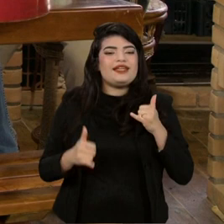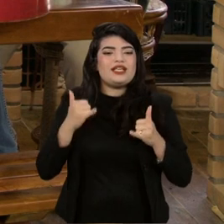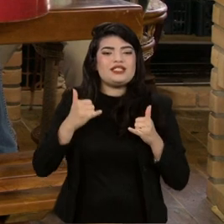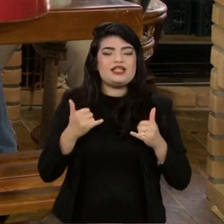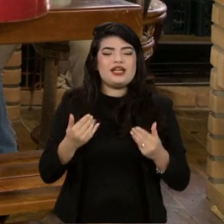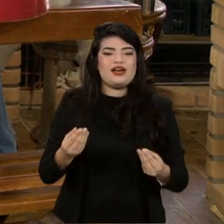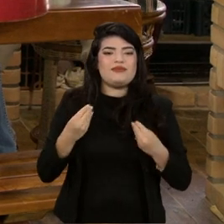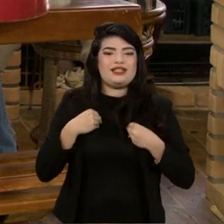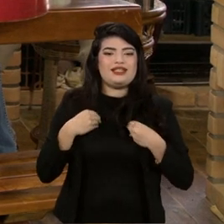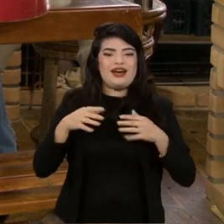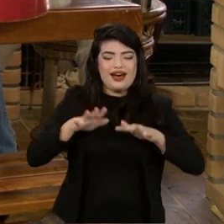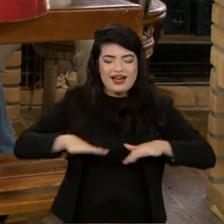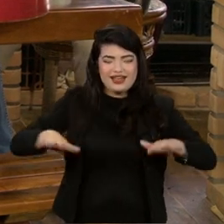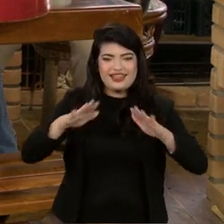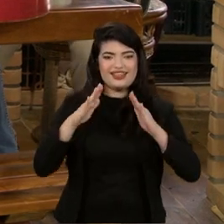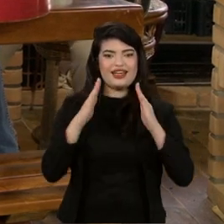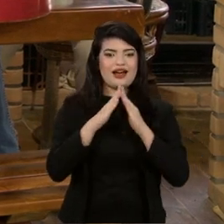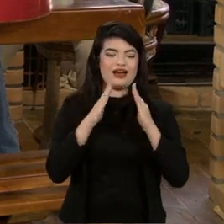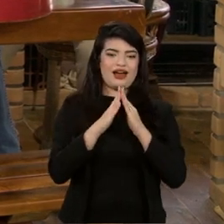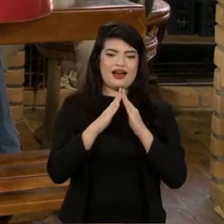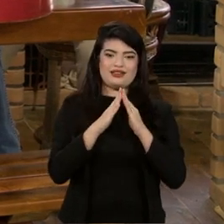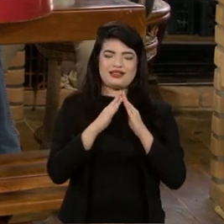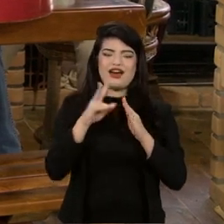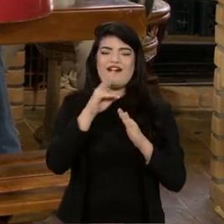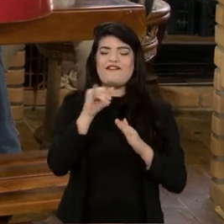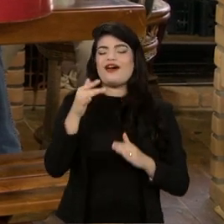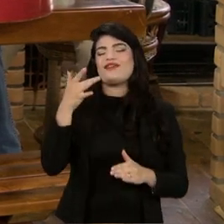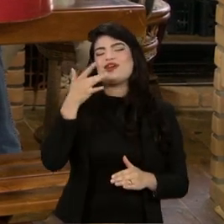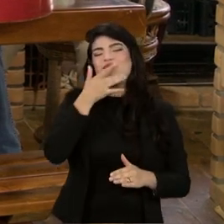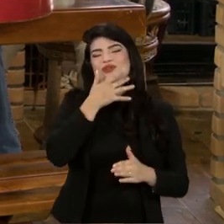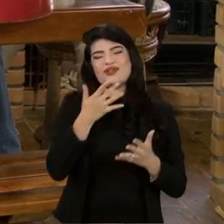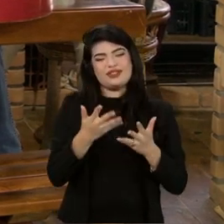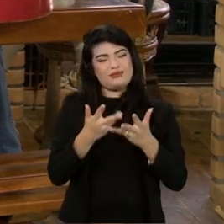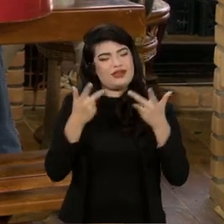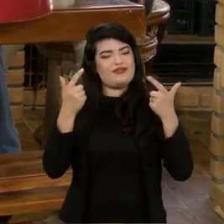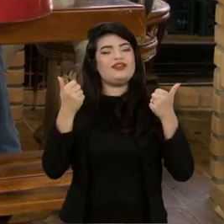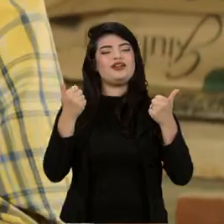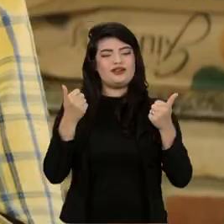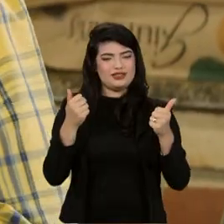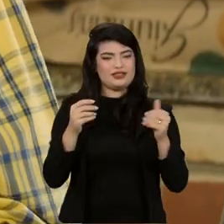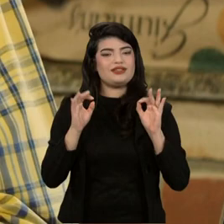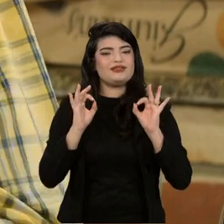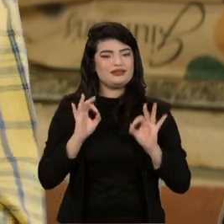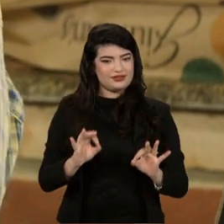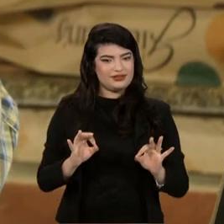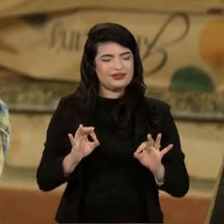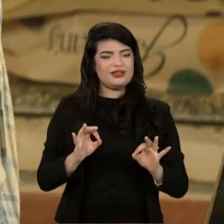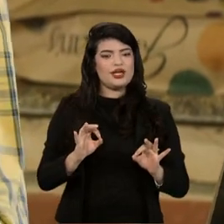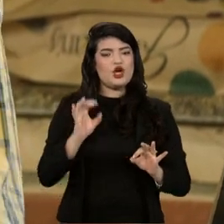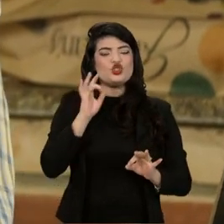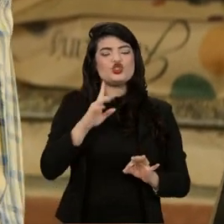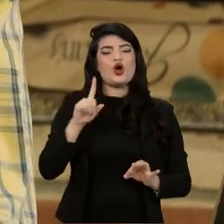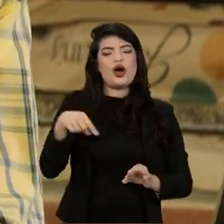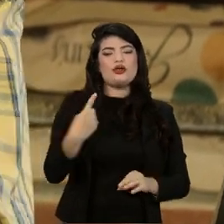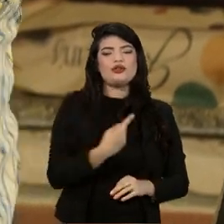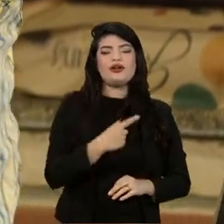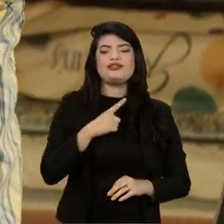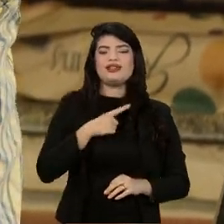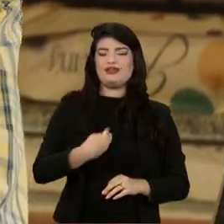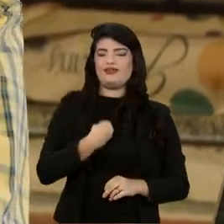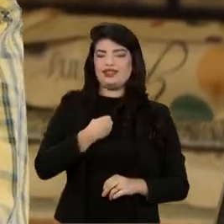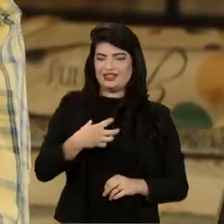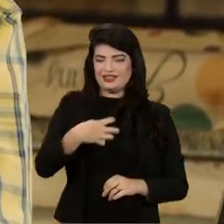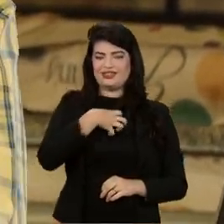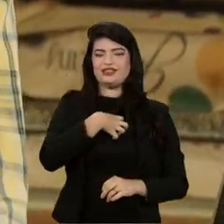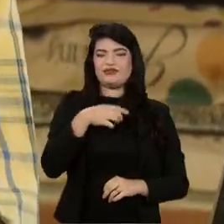maravilhosa. É verdade mesmo. Essa casa vai ficar uma energia maravilhosa. Uma coisa que só nós que estamos aqui sentindo.